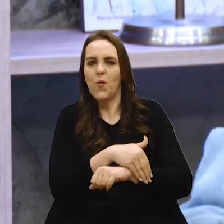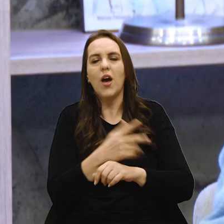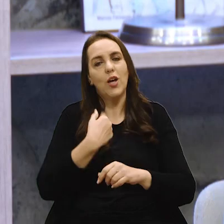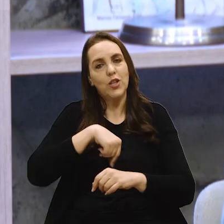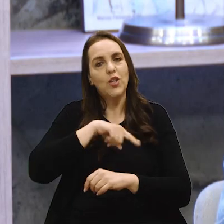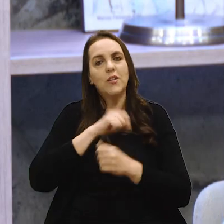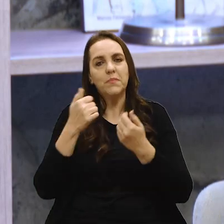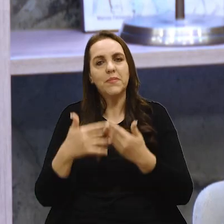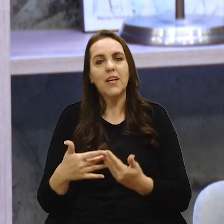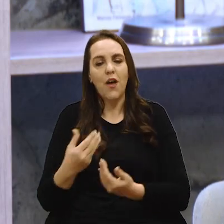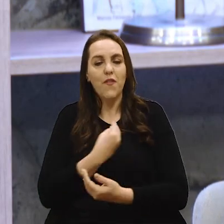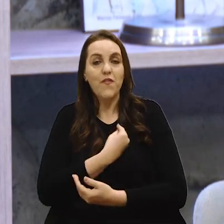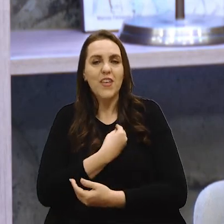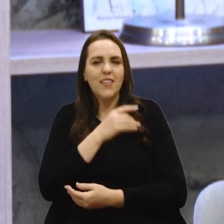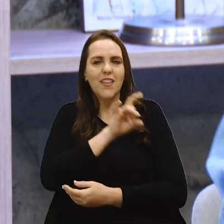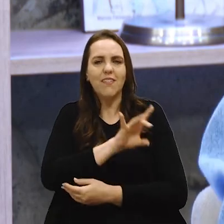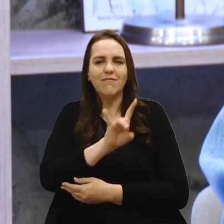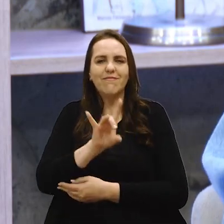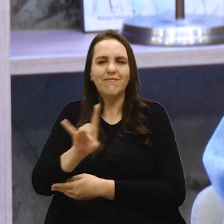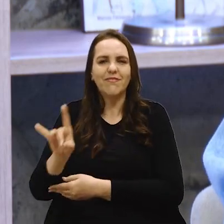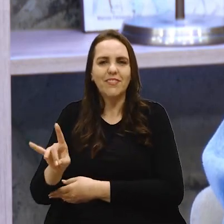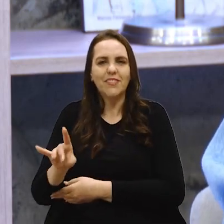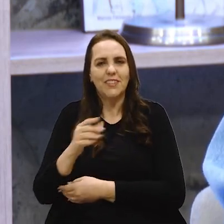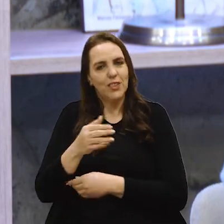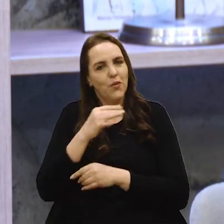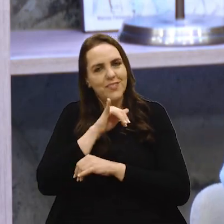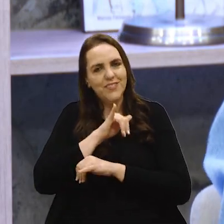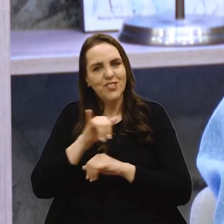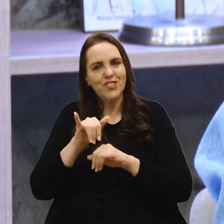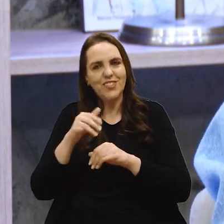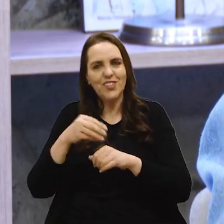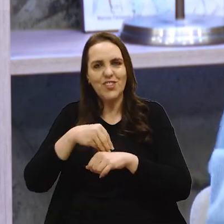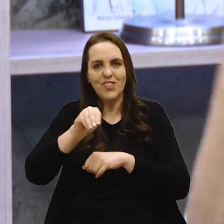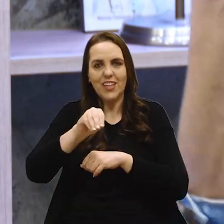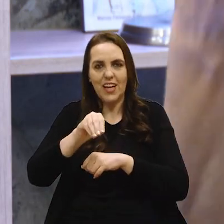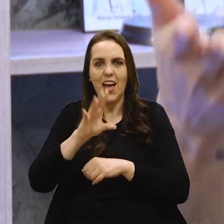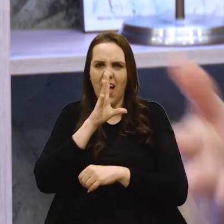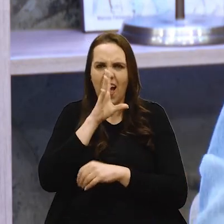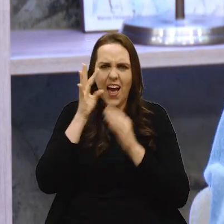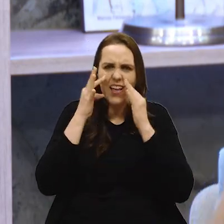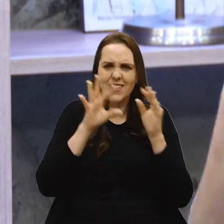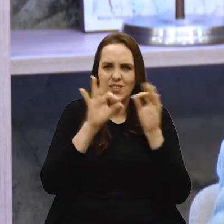situação de rua. A gente está falando sobre vidas, né? Então, fica aí o recado aí de